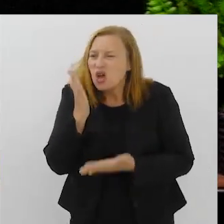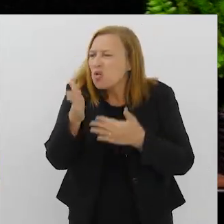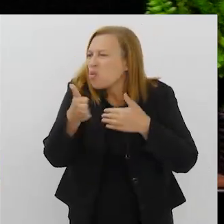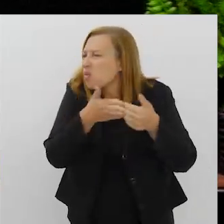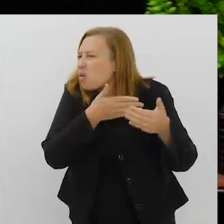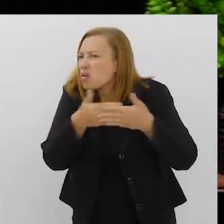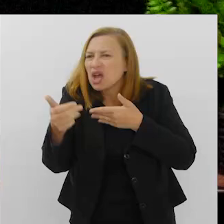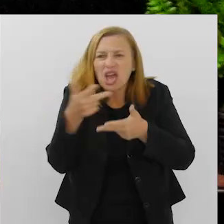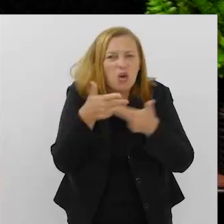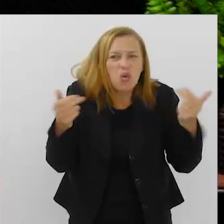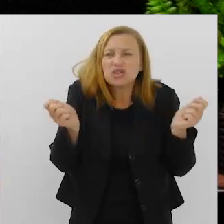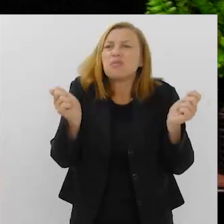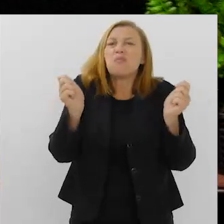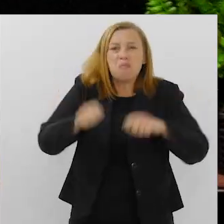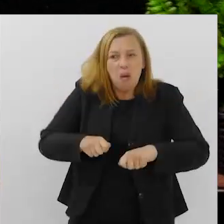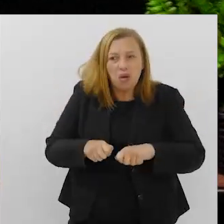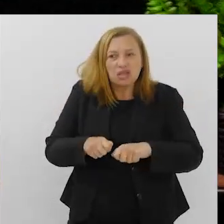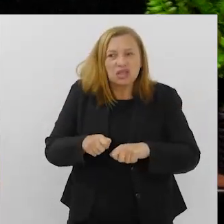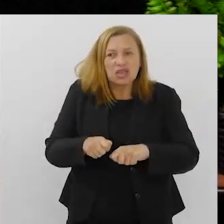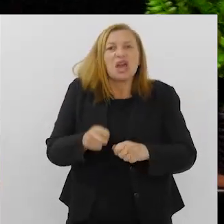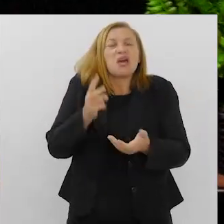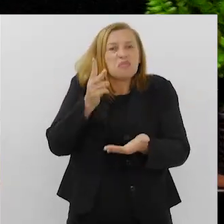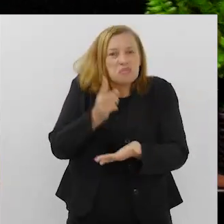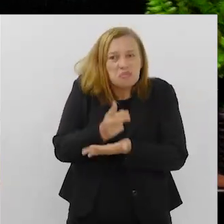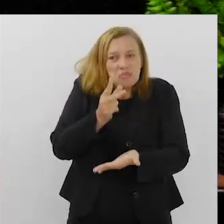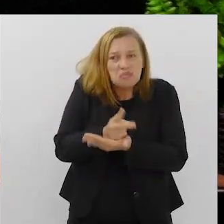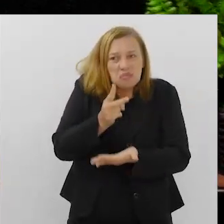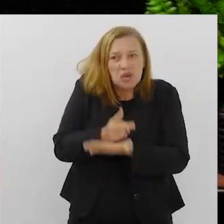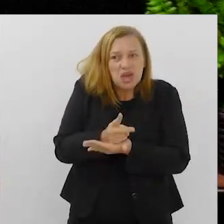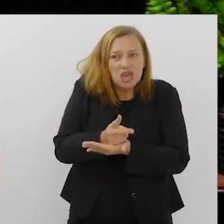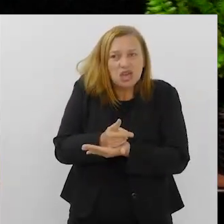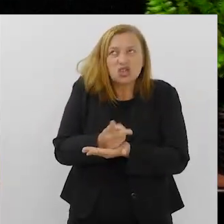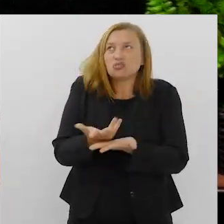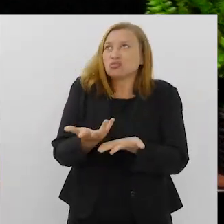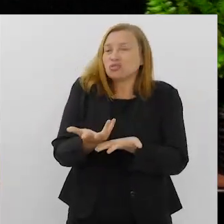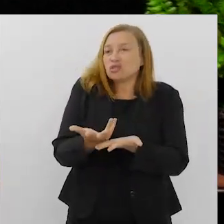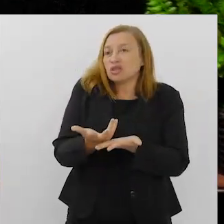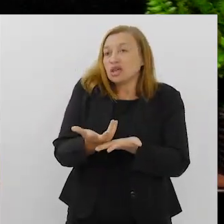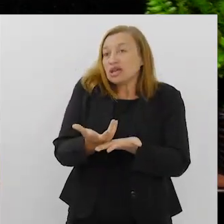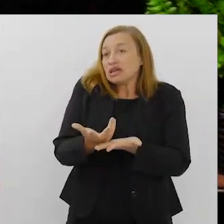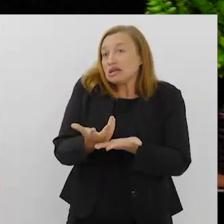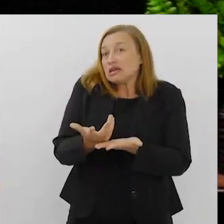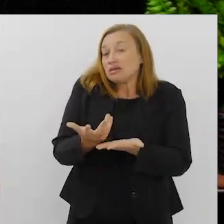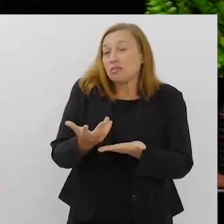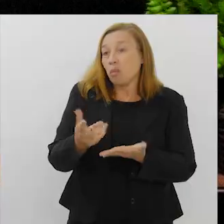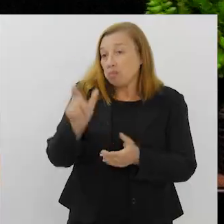que qualquer coisa é possível, né? Que